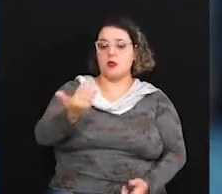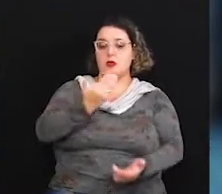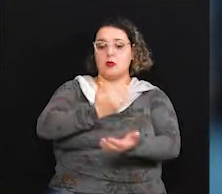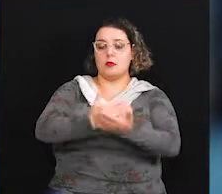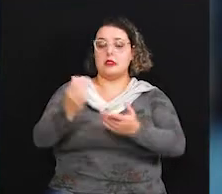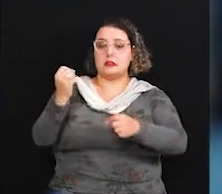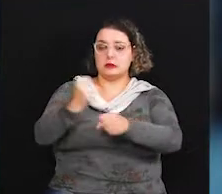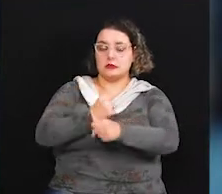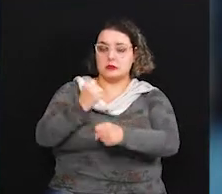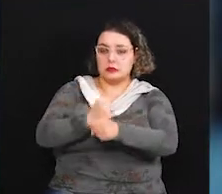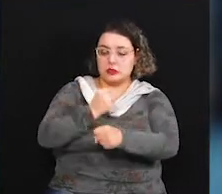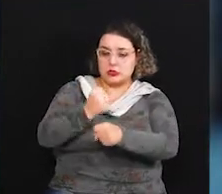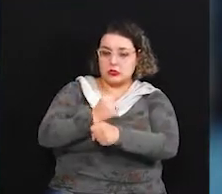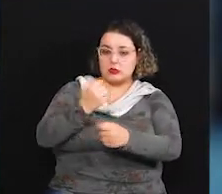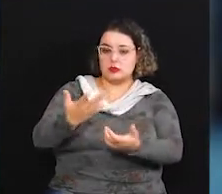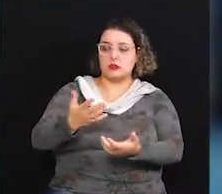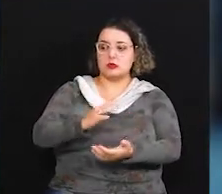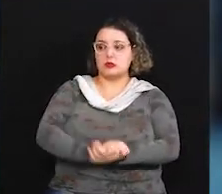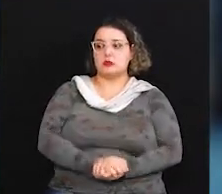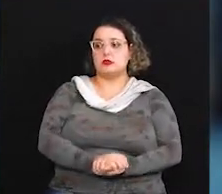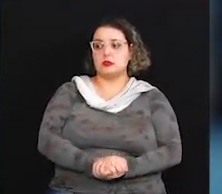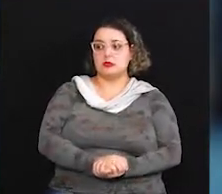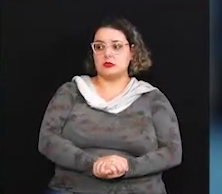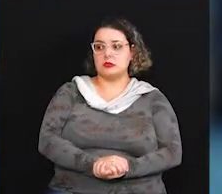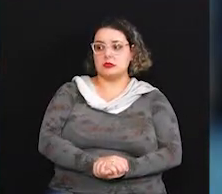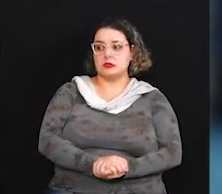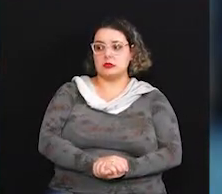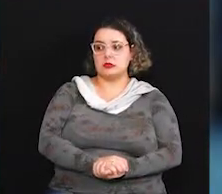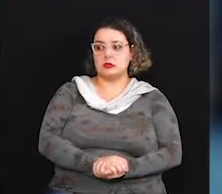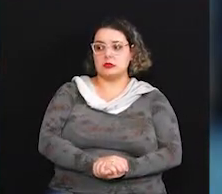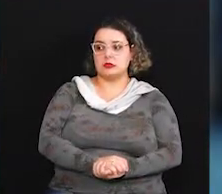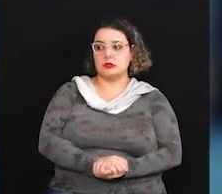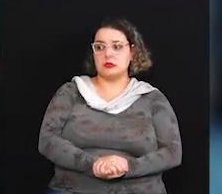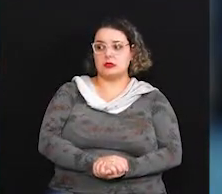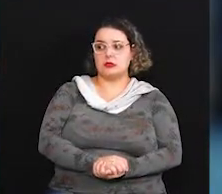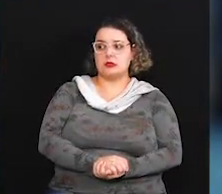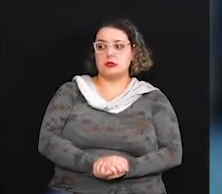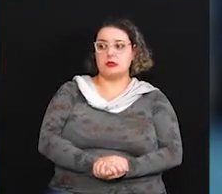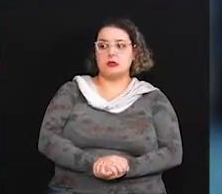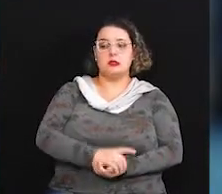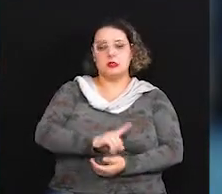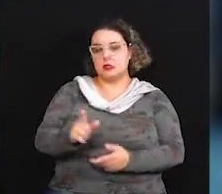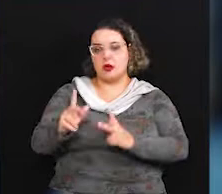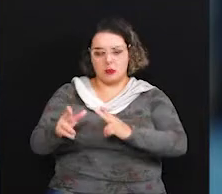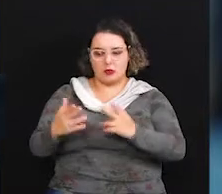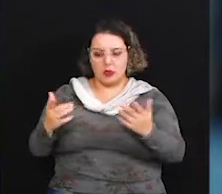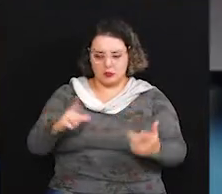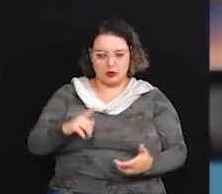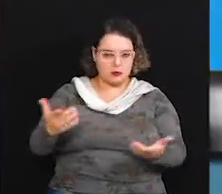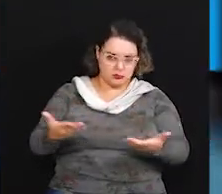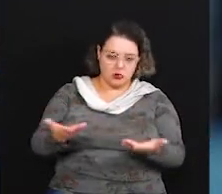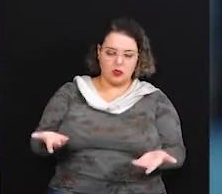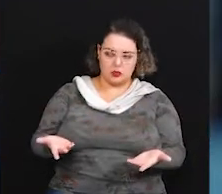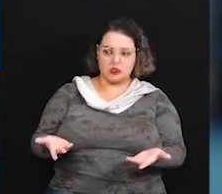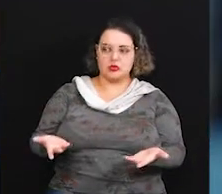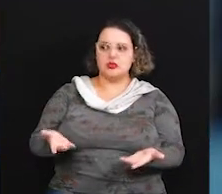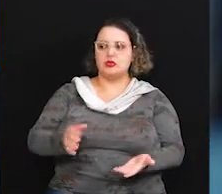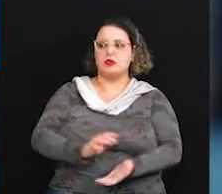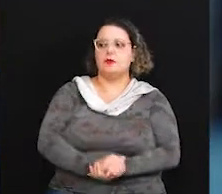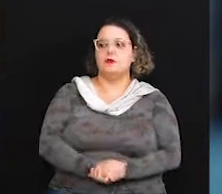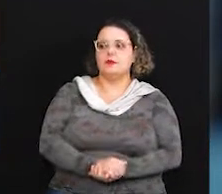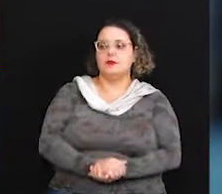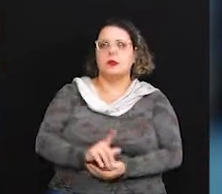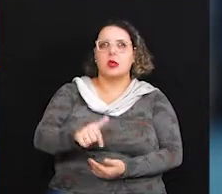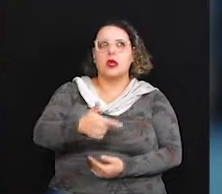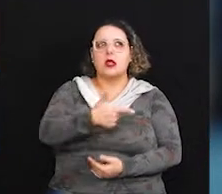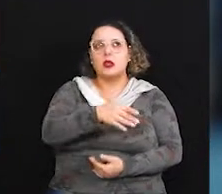com a construção, tudo, ainda não com todas as instalações que nós temos hoje. E depois,